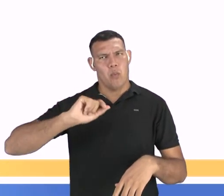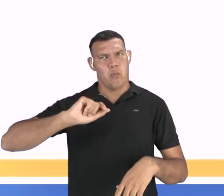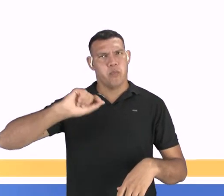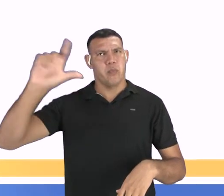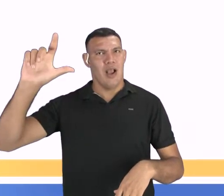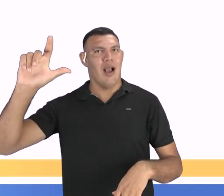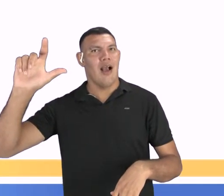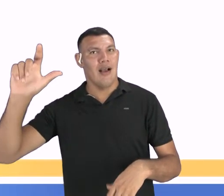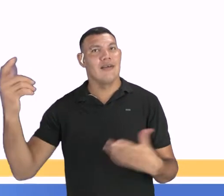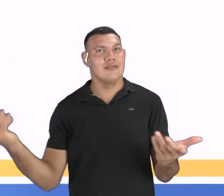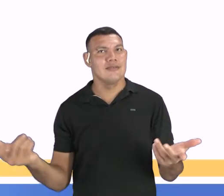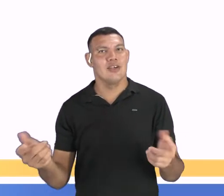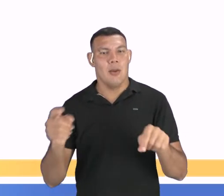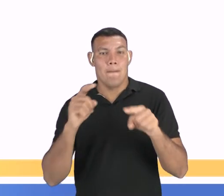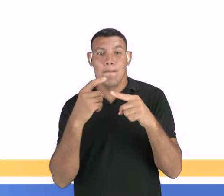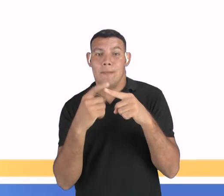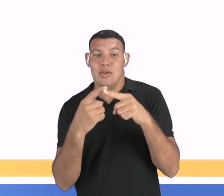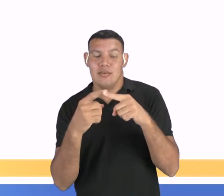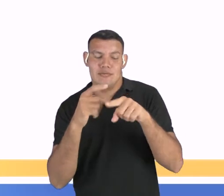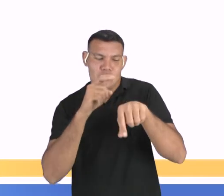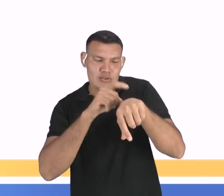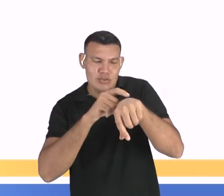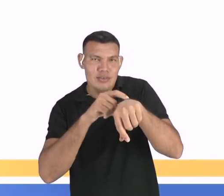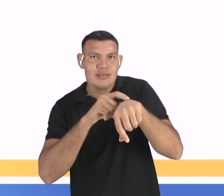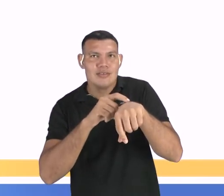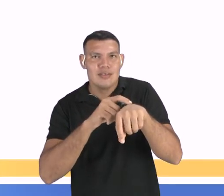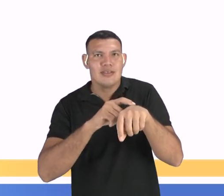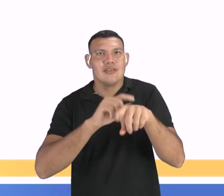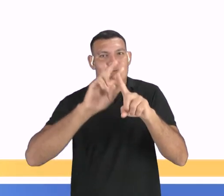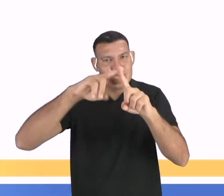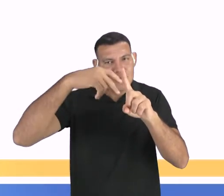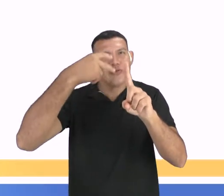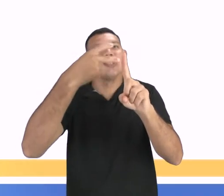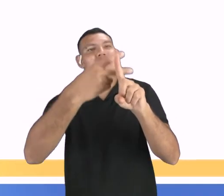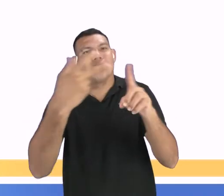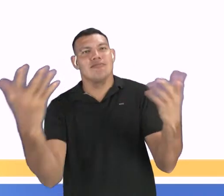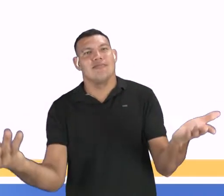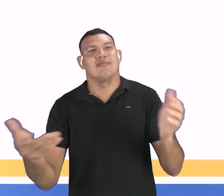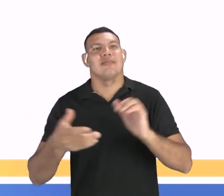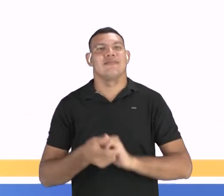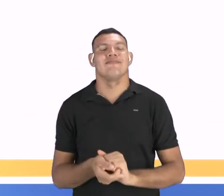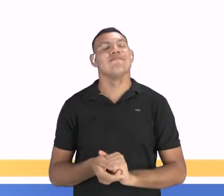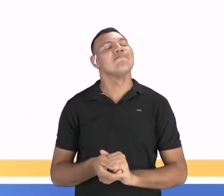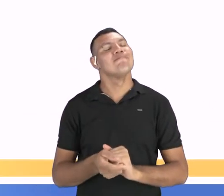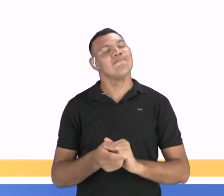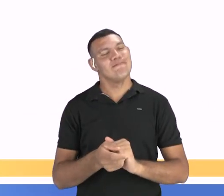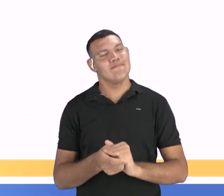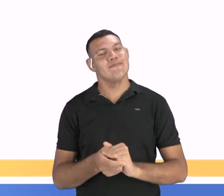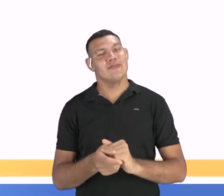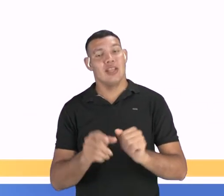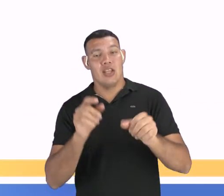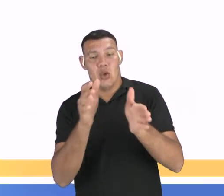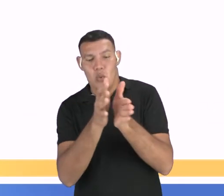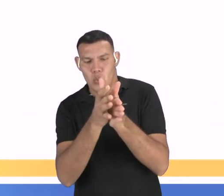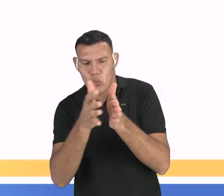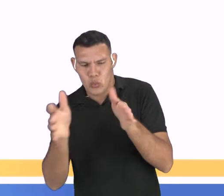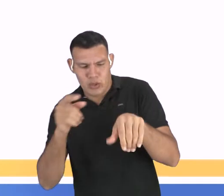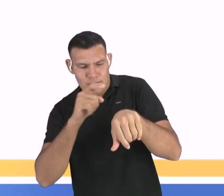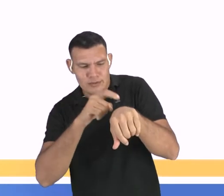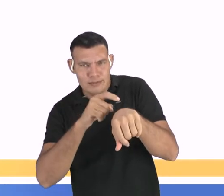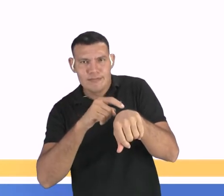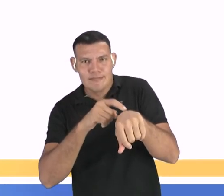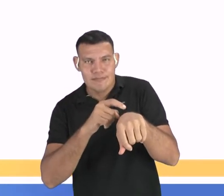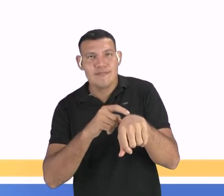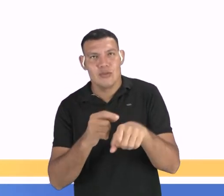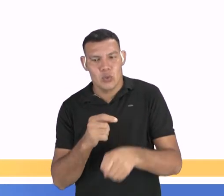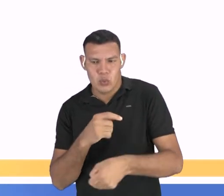com que o tempo gasto tenha sido maior, na mesma proporção. Então, assim, as grandezas período de tempo e